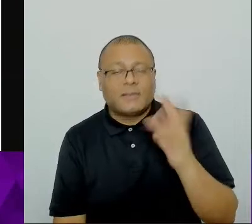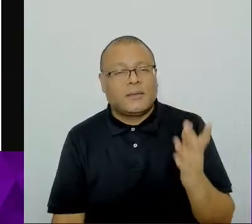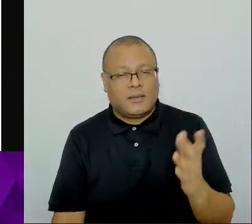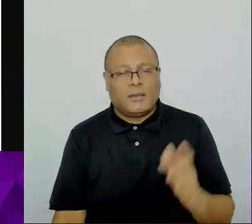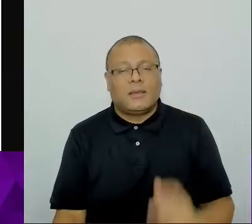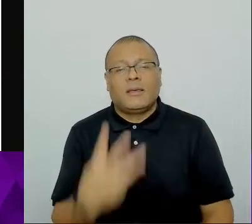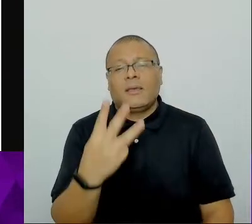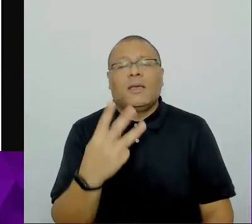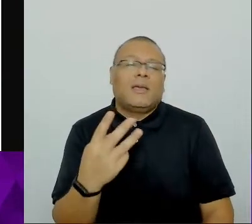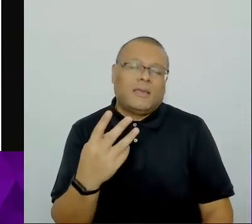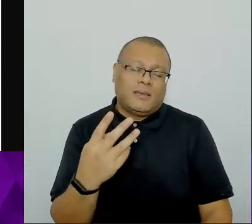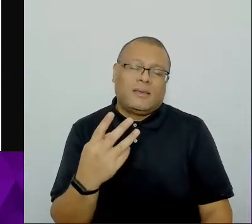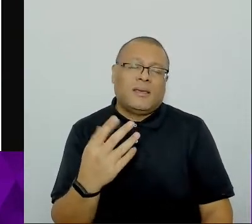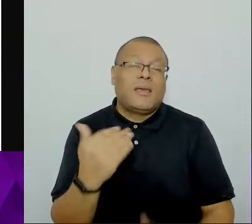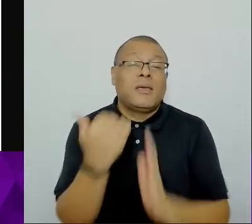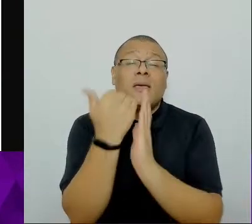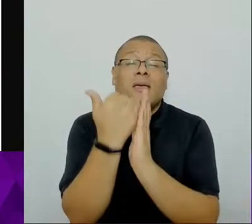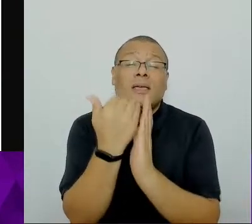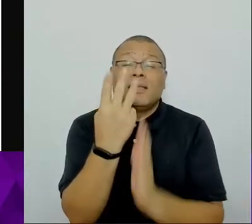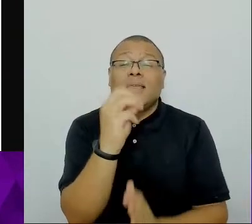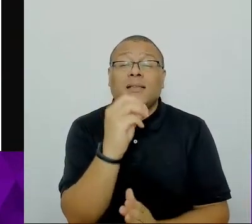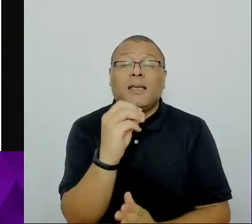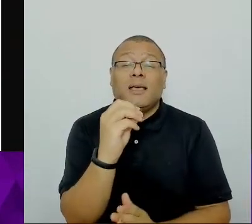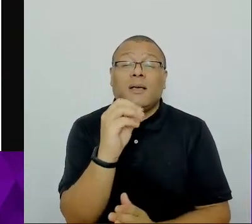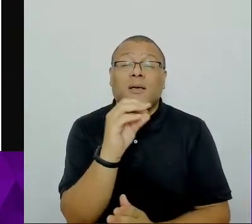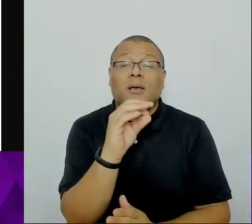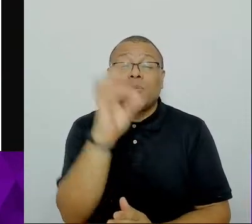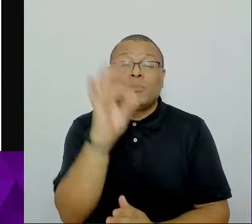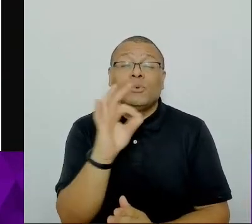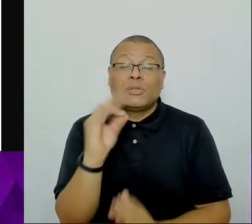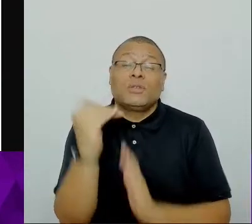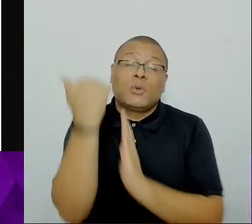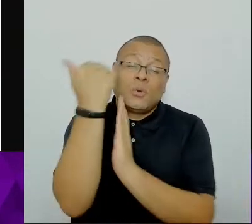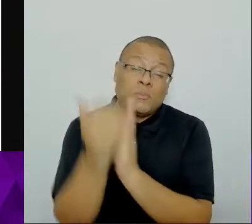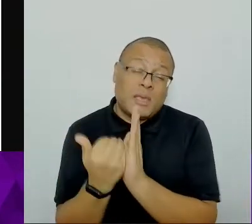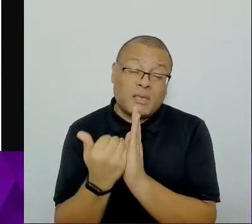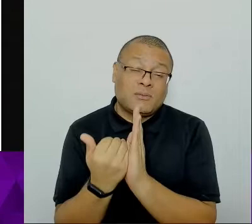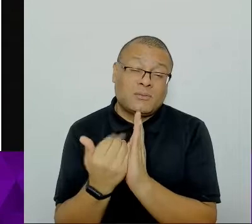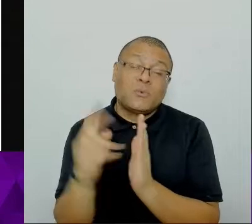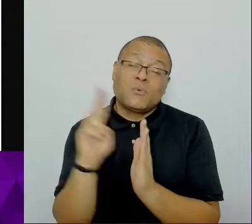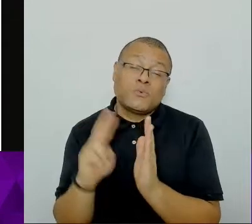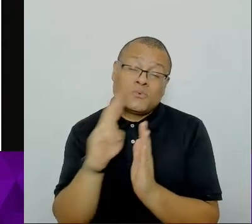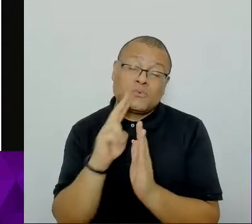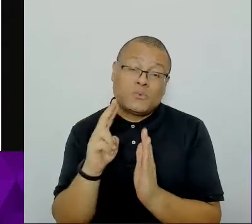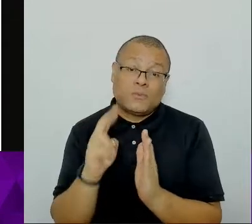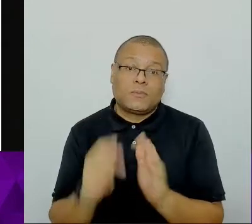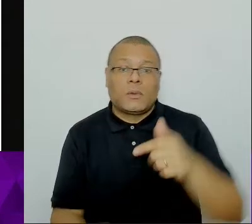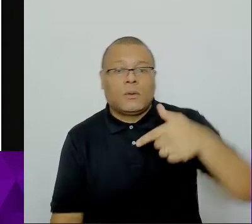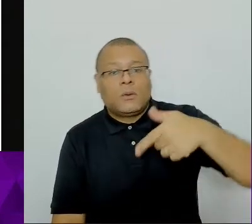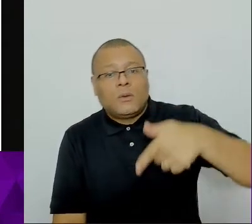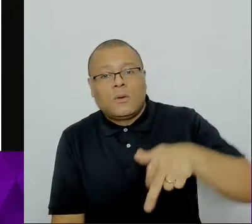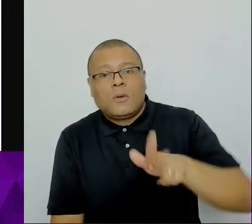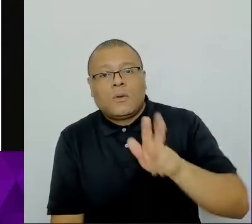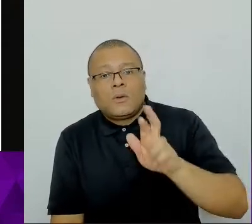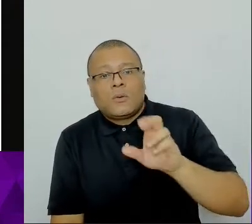para treinar esses modelos. Então, dentro do NGC, a gente tem, inclusive o QuartzNet, a gente tem pré-treinado,